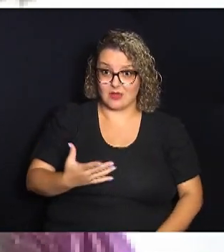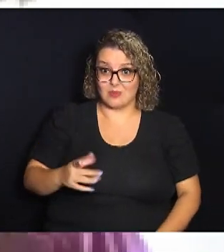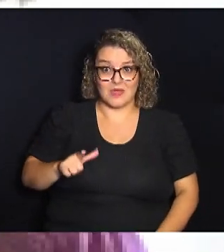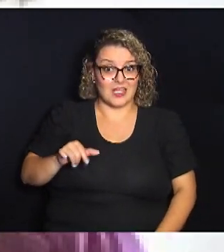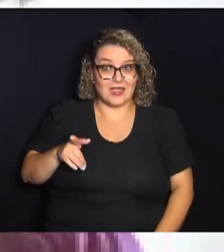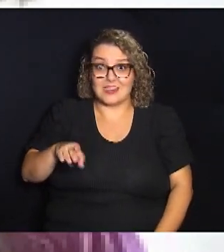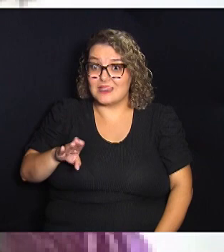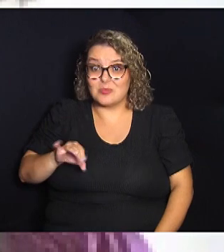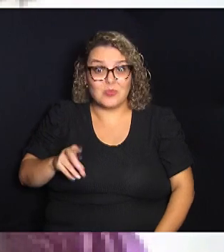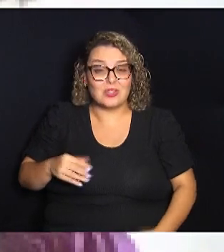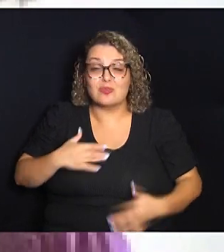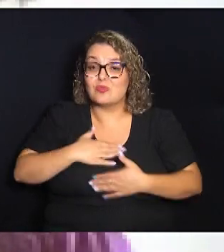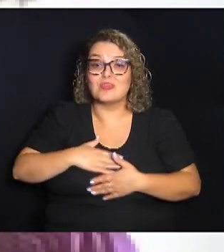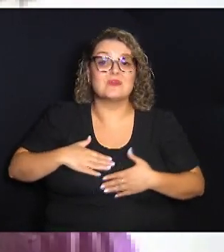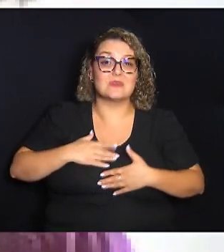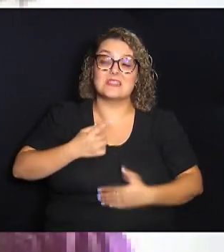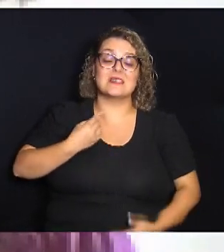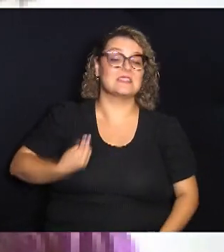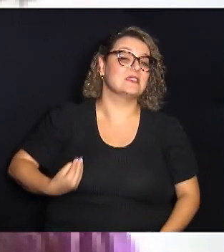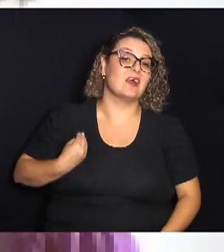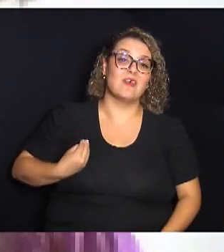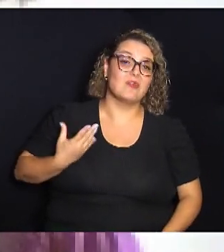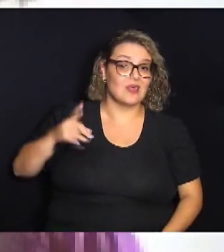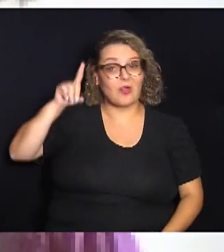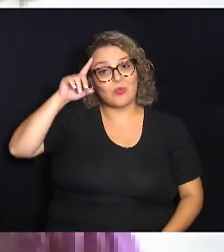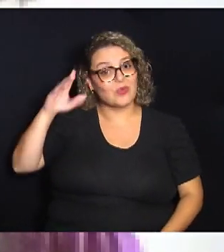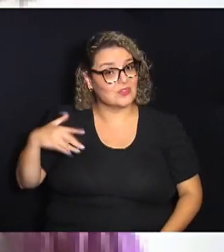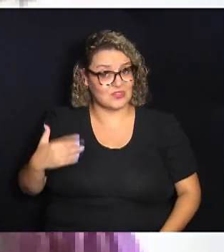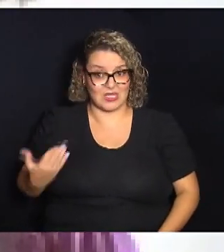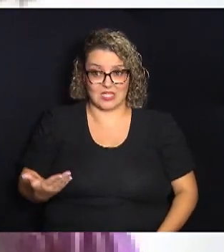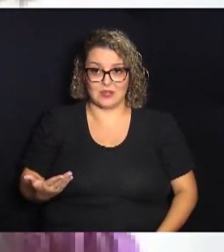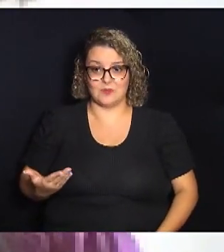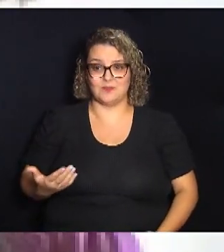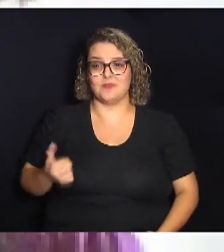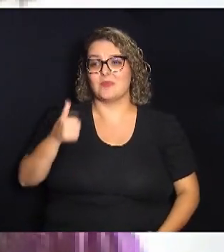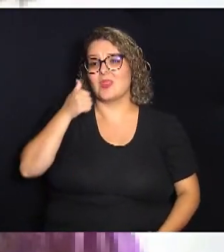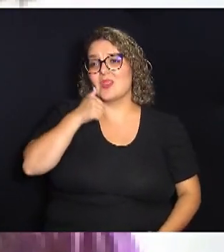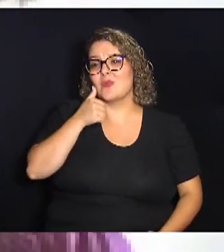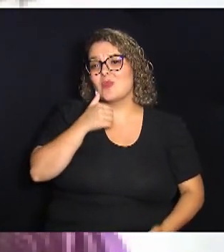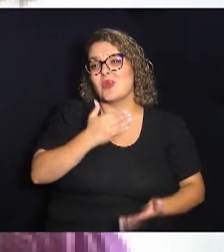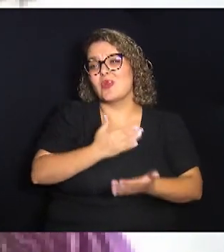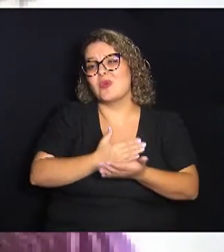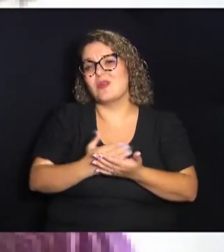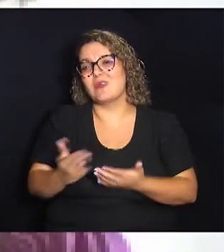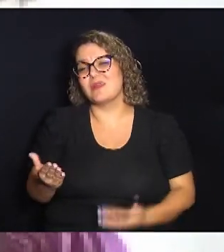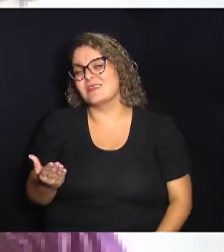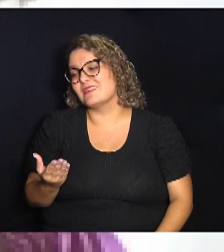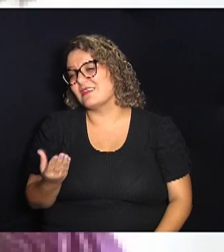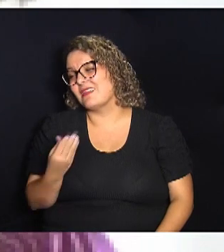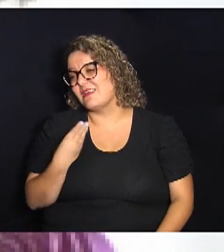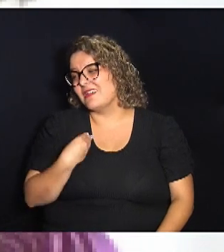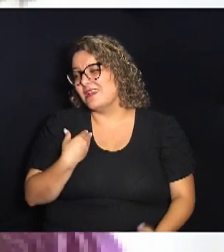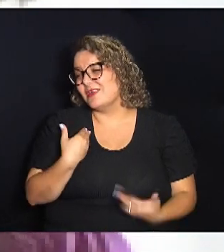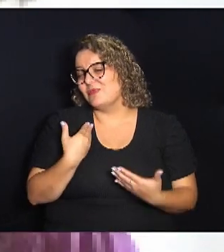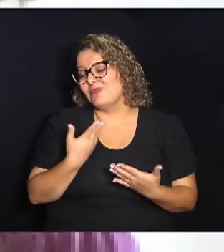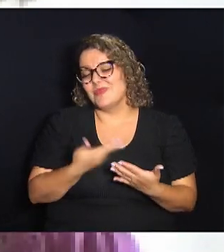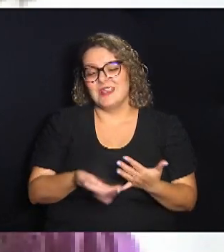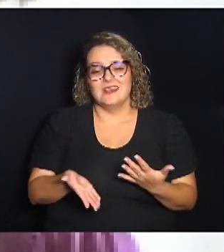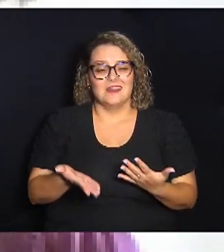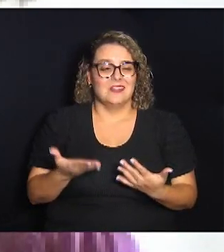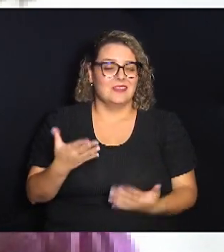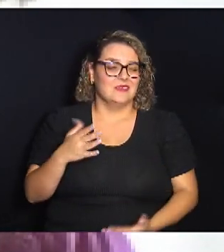vida, para os prazeres da vida, né? Para o dia a dia. Então, a mulher começa a ter dissabores, né? Ela começa a não querer